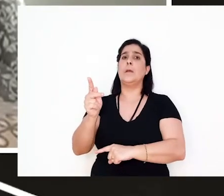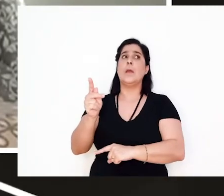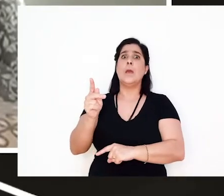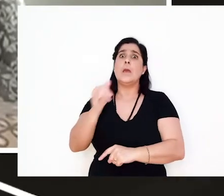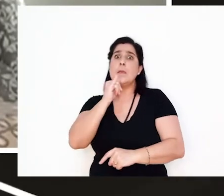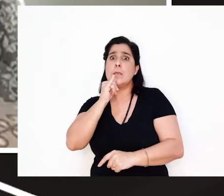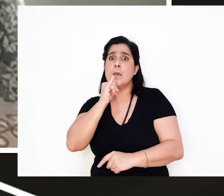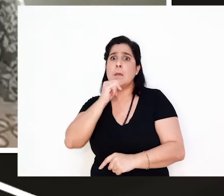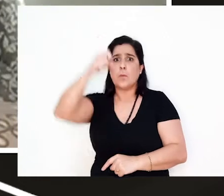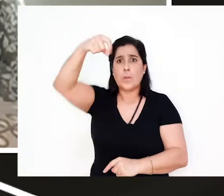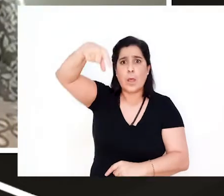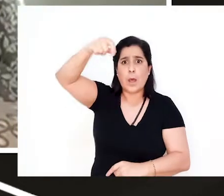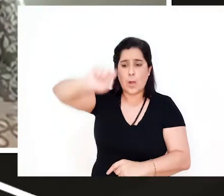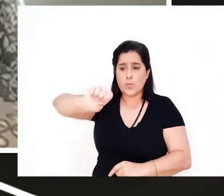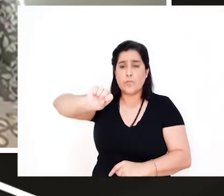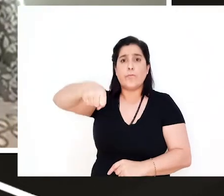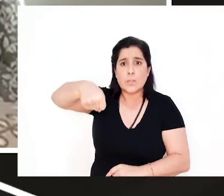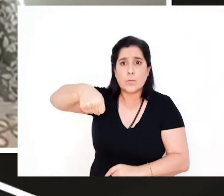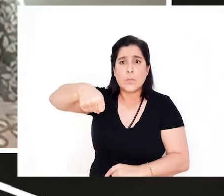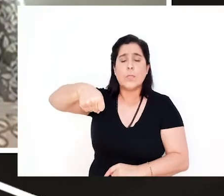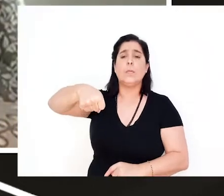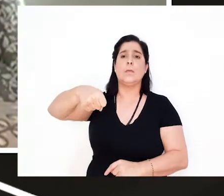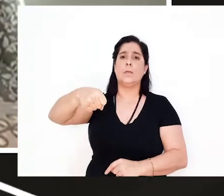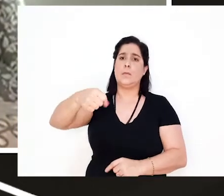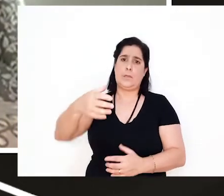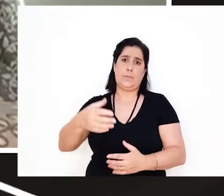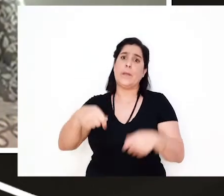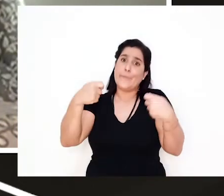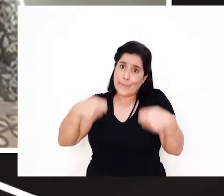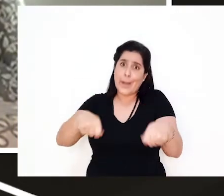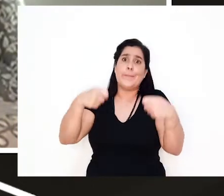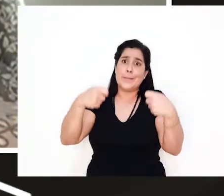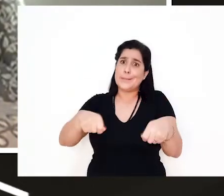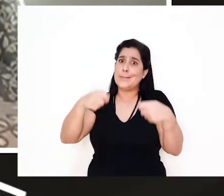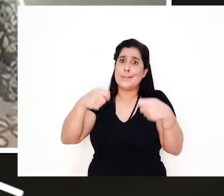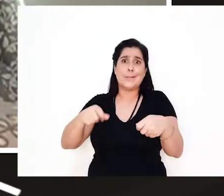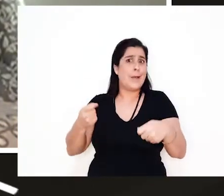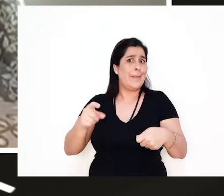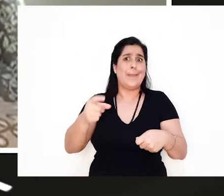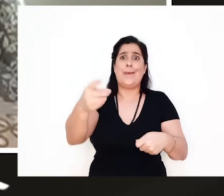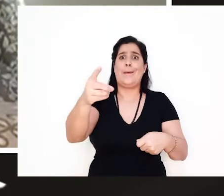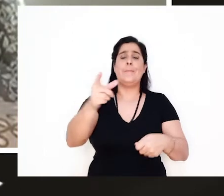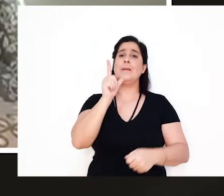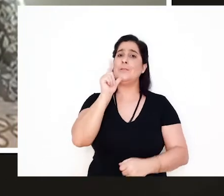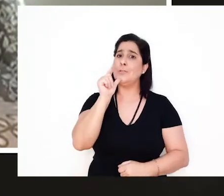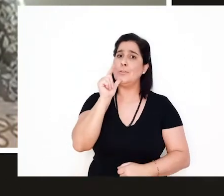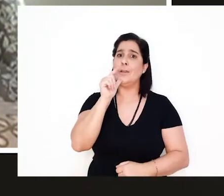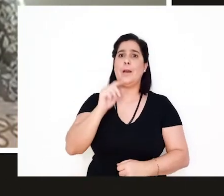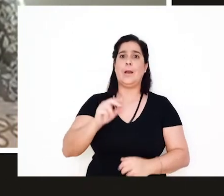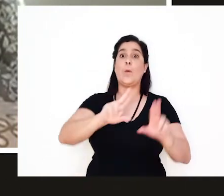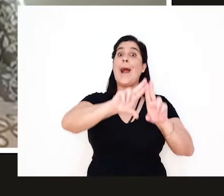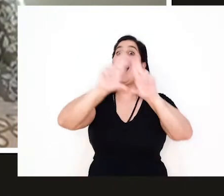pingando na torneira. A gente precisa desses recursos eternamente, né? Então, a preservação e